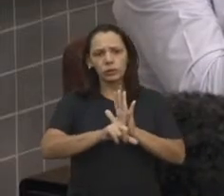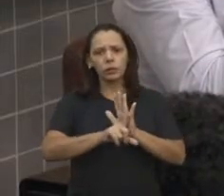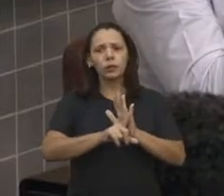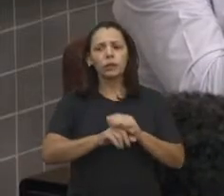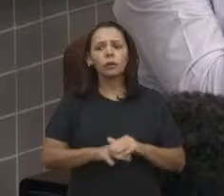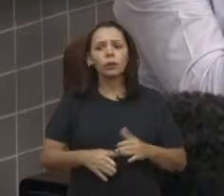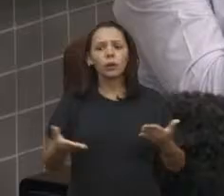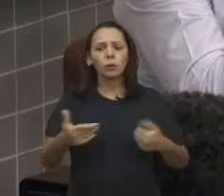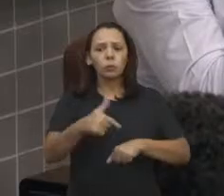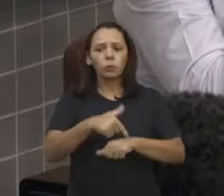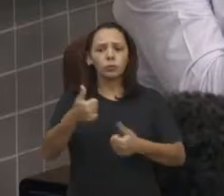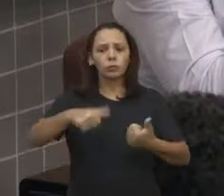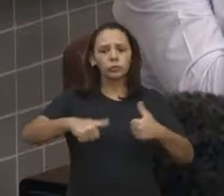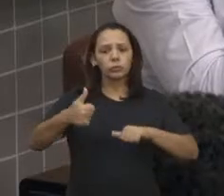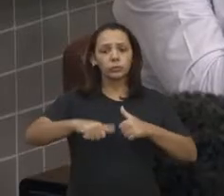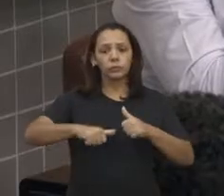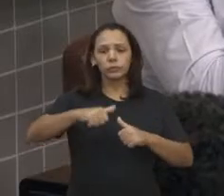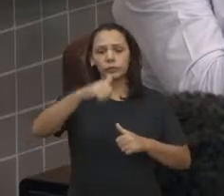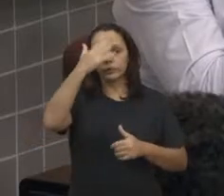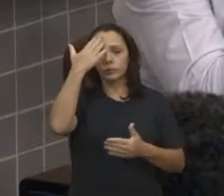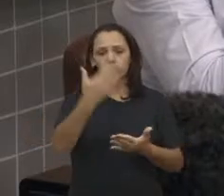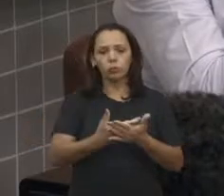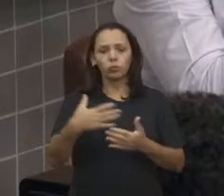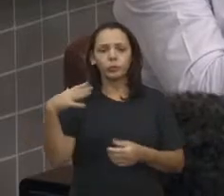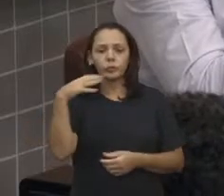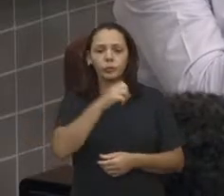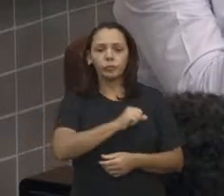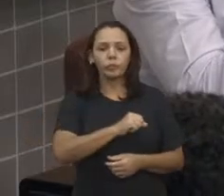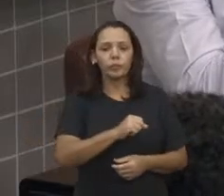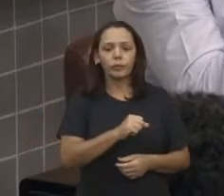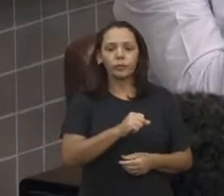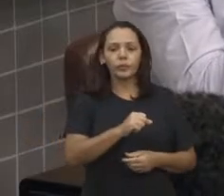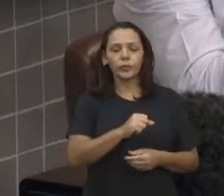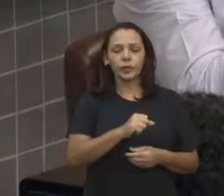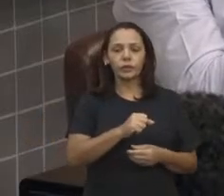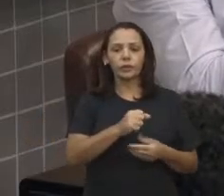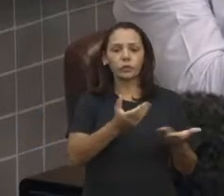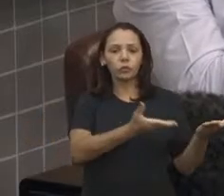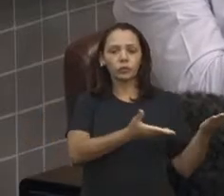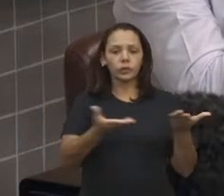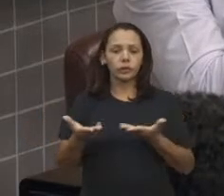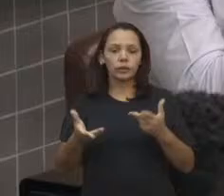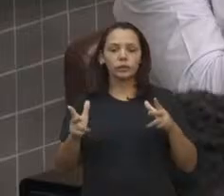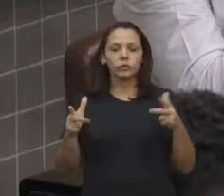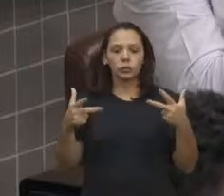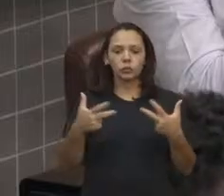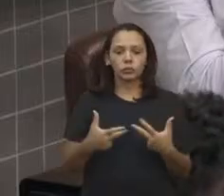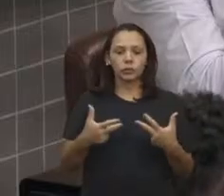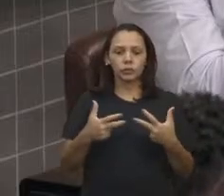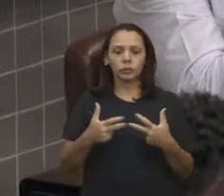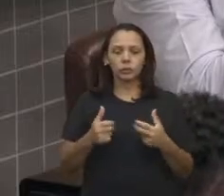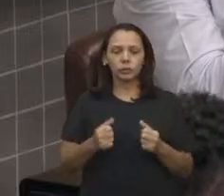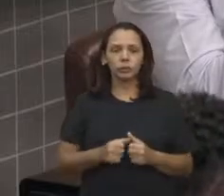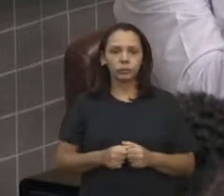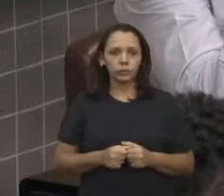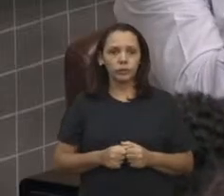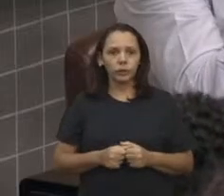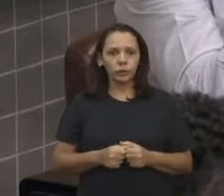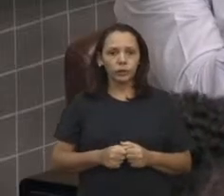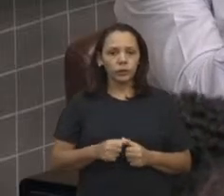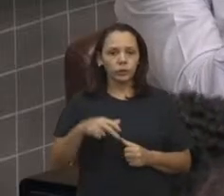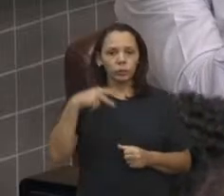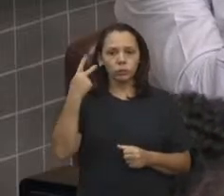de análise e acredito que muito em breve fará jus aos senhores vereadores aqui, nobres legisladores, que